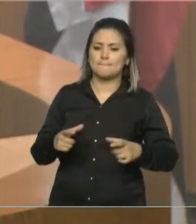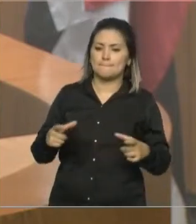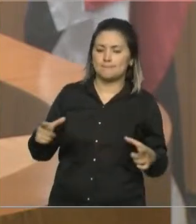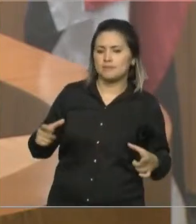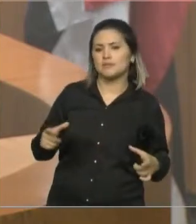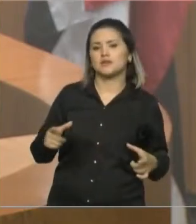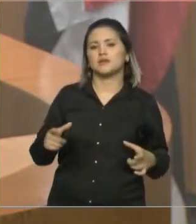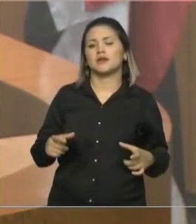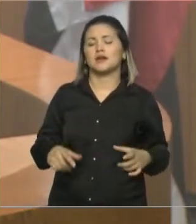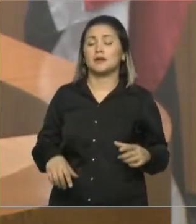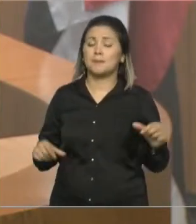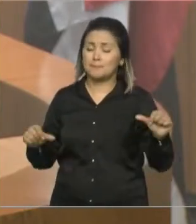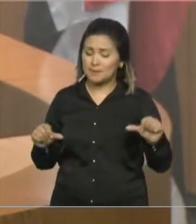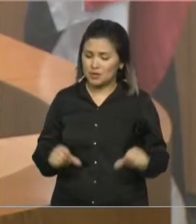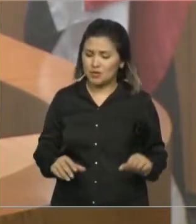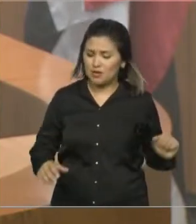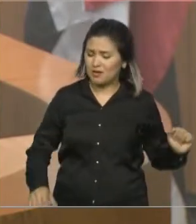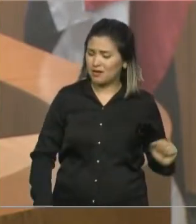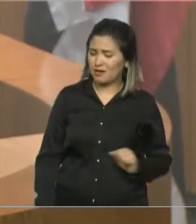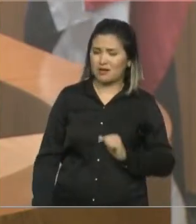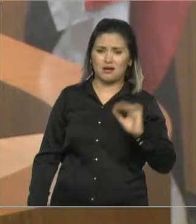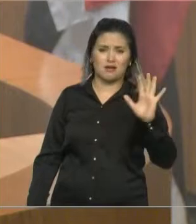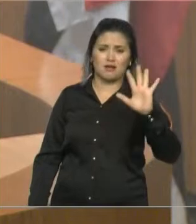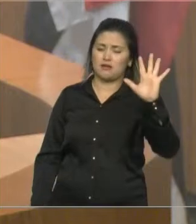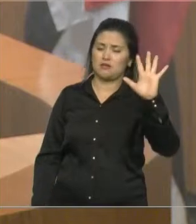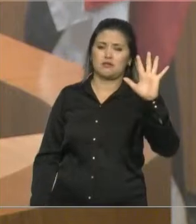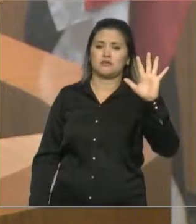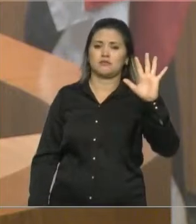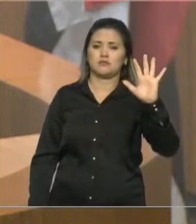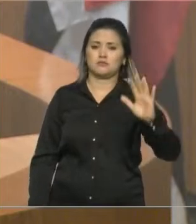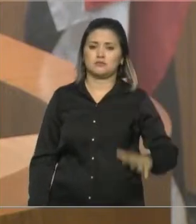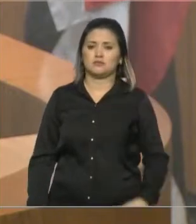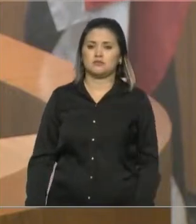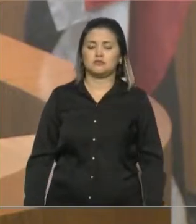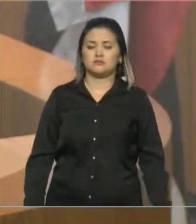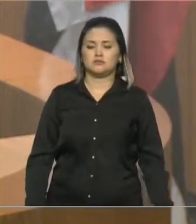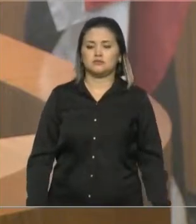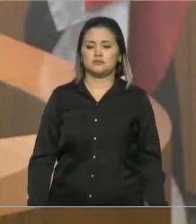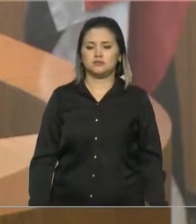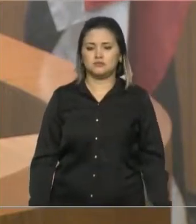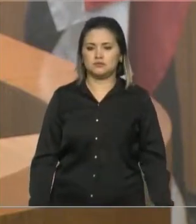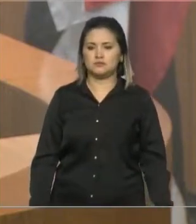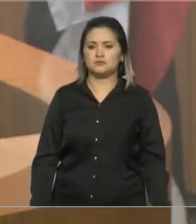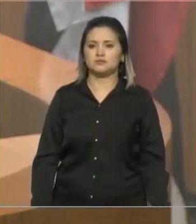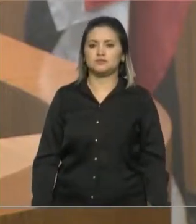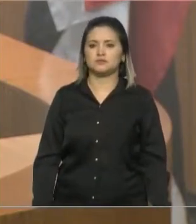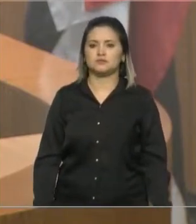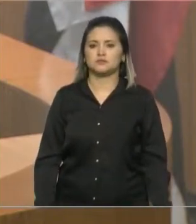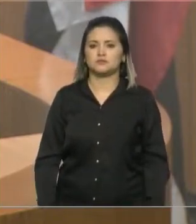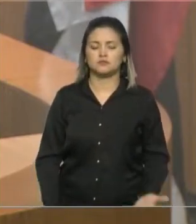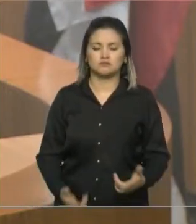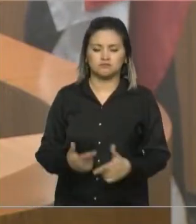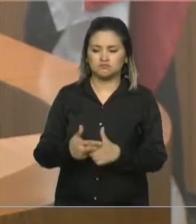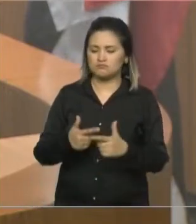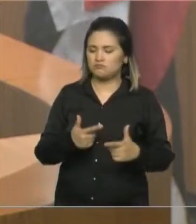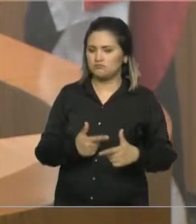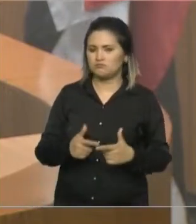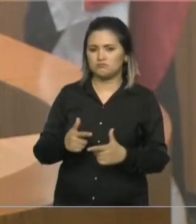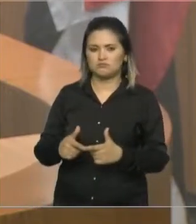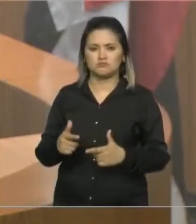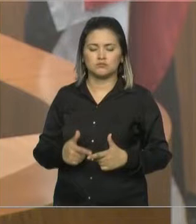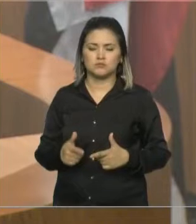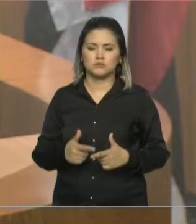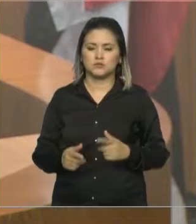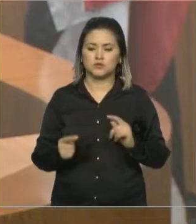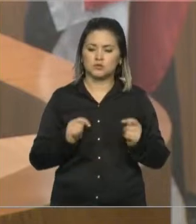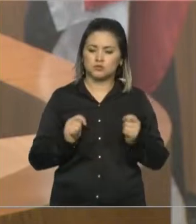vez mais cara, e é óbvio que o aumento de receitas, principalmente num cenário de crise prolongada como é que nós temos, não vai dar conta disso. A gente tem